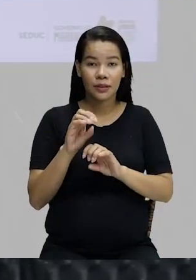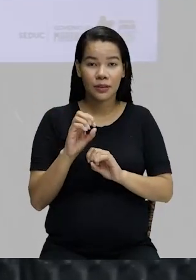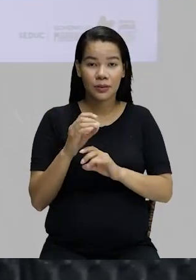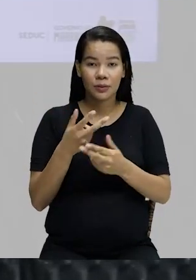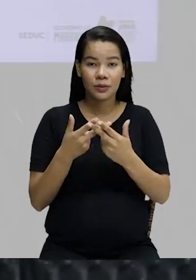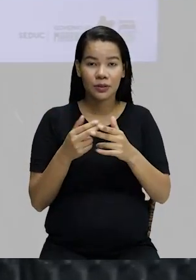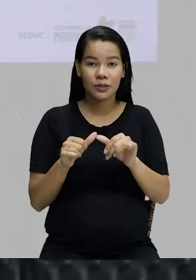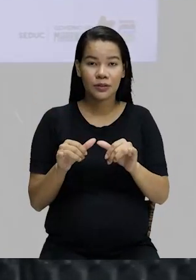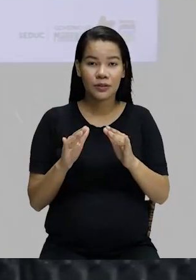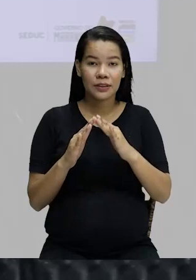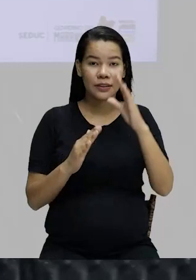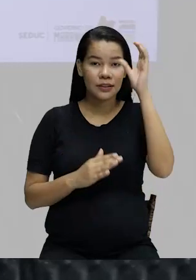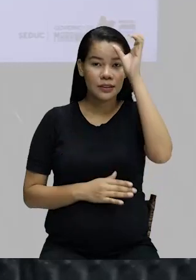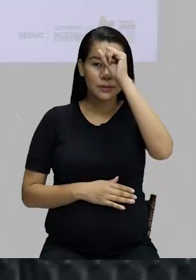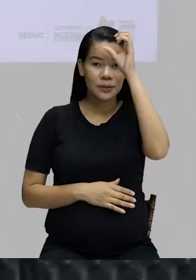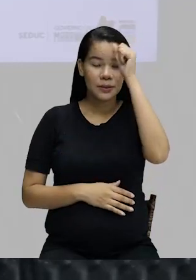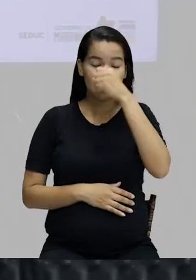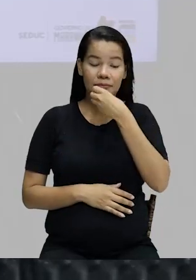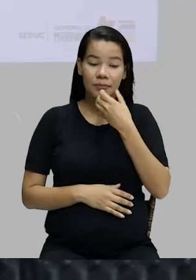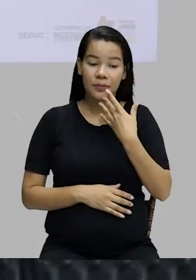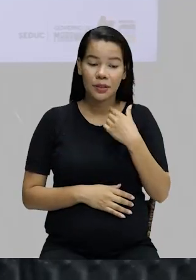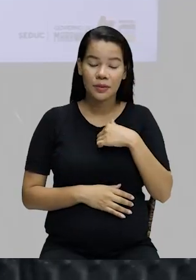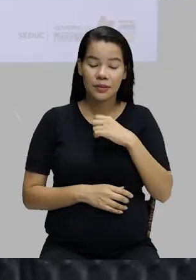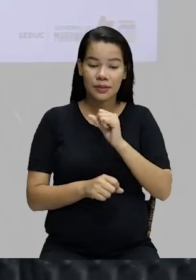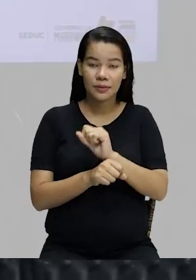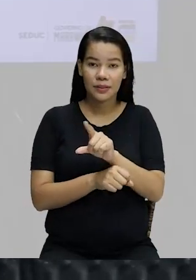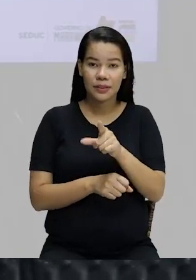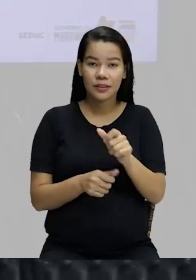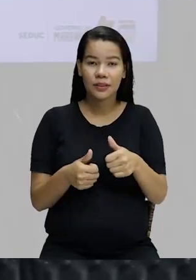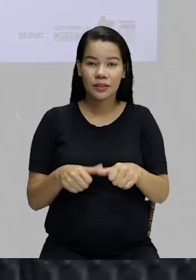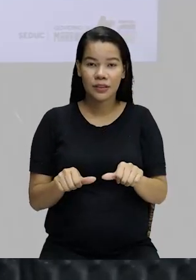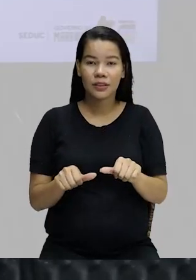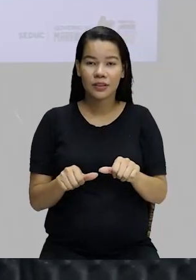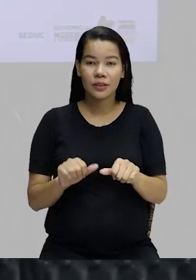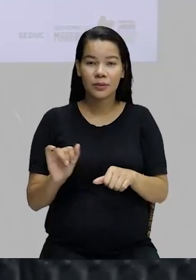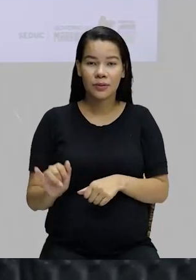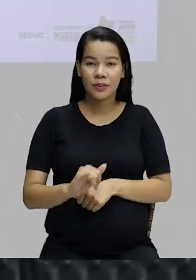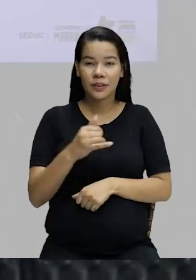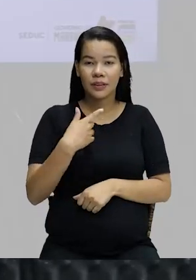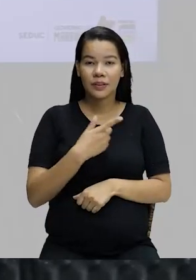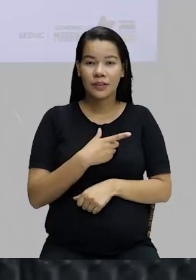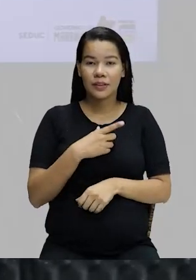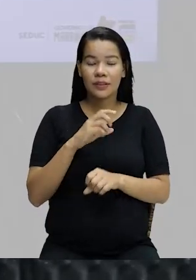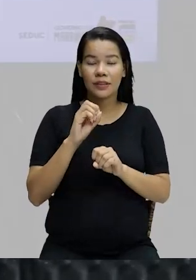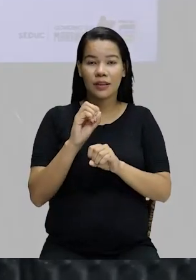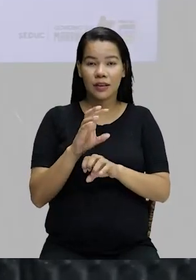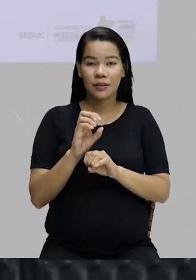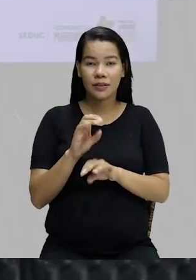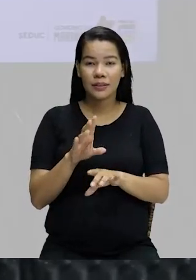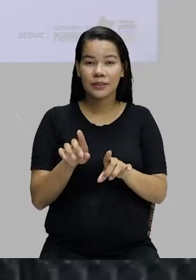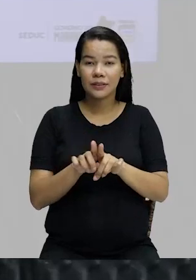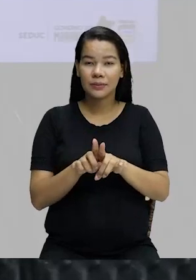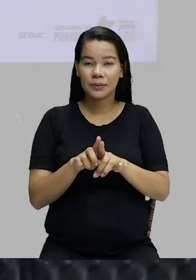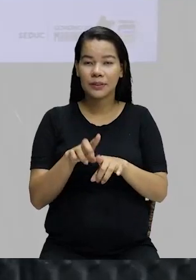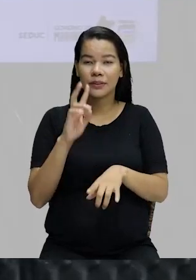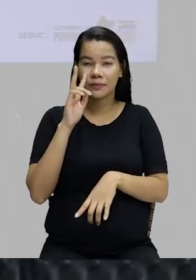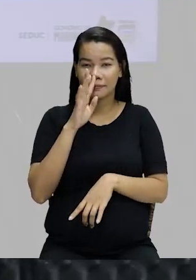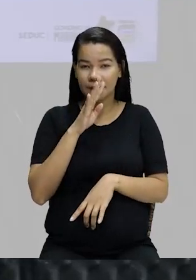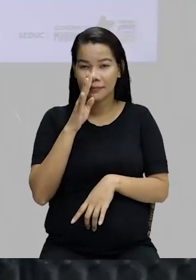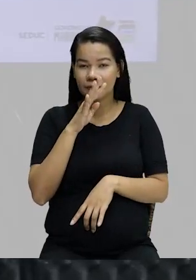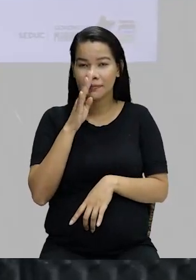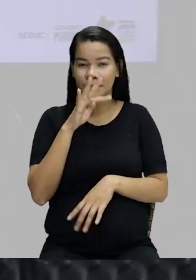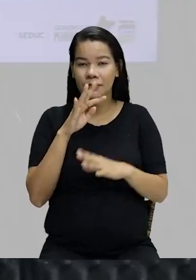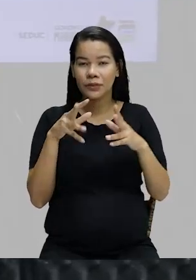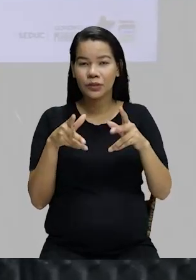Casa Aprendendo. Bom, turminha, espero que vocês estejam aproveitando as nossas aulas, acompanhando direitinho, principalmente se dedicando